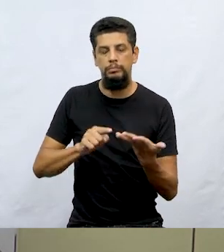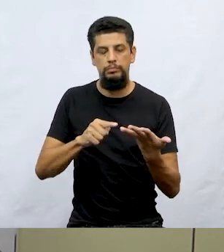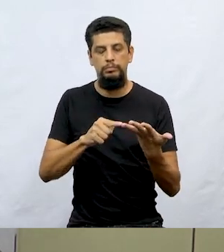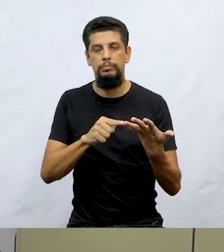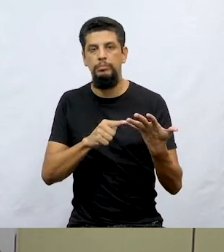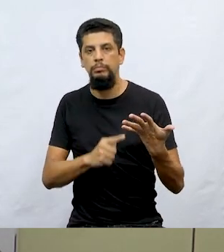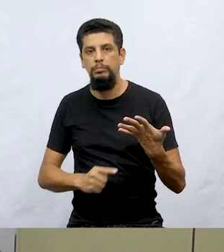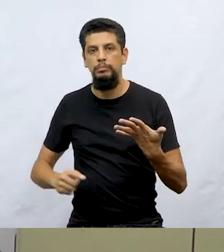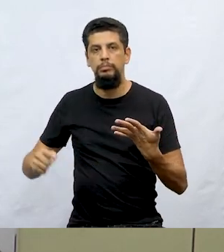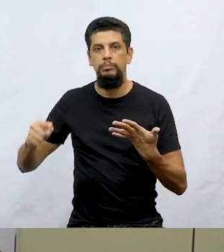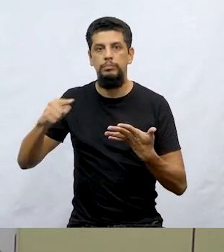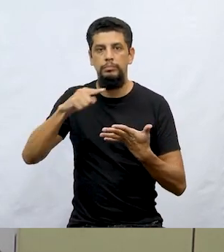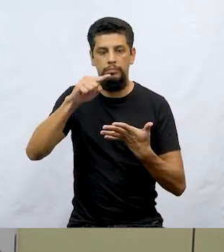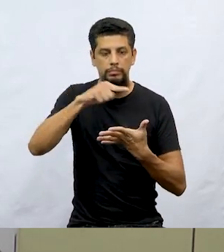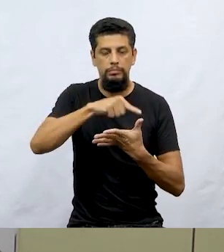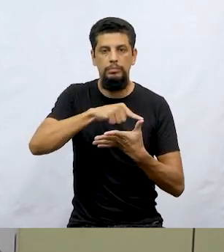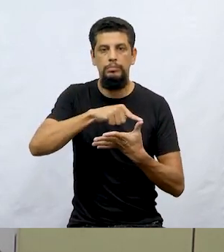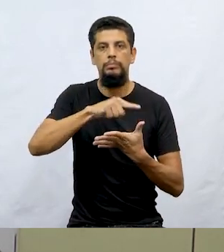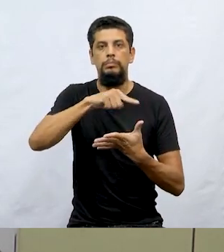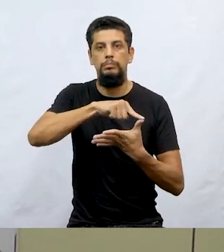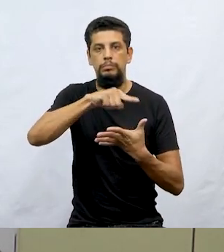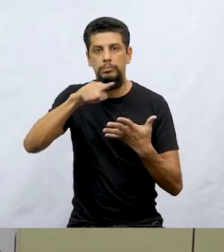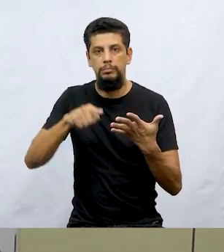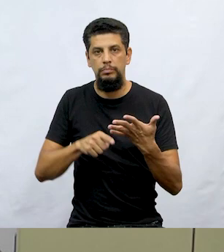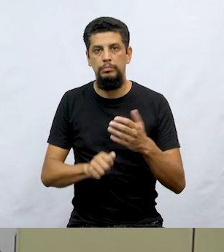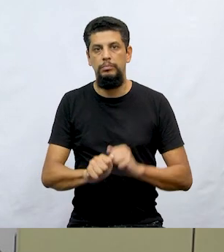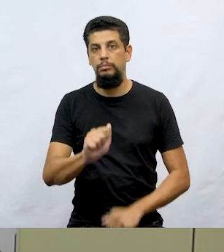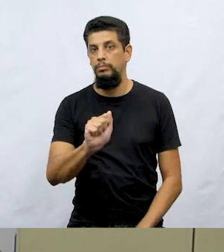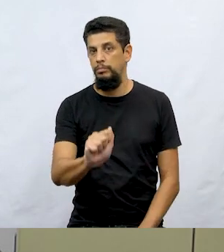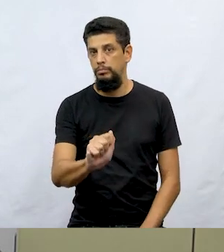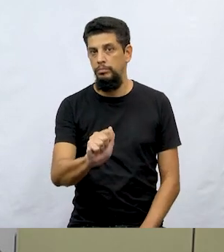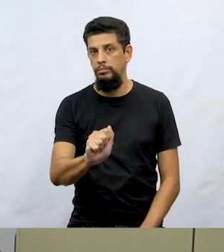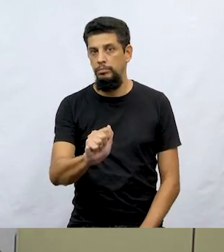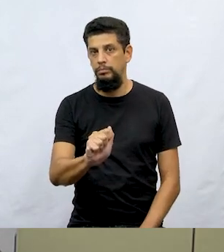as vogais. Uhum. A letra A,